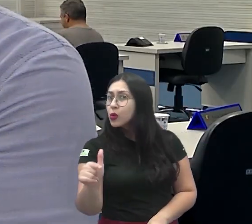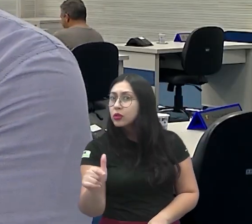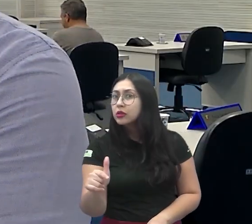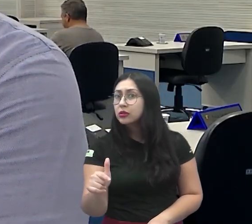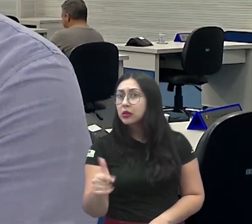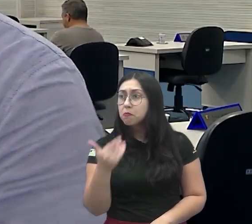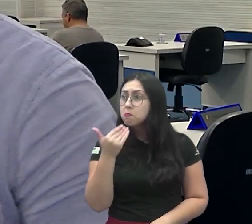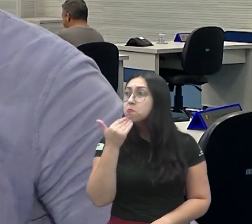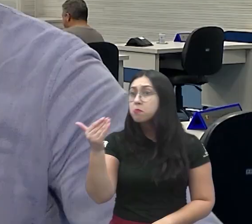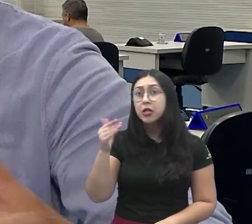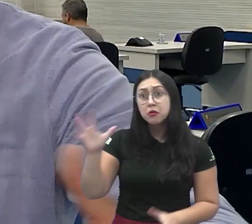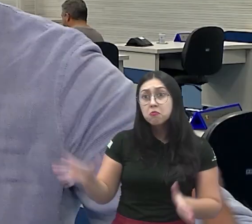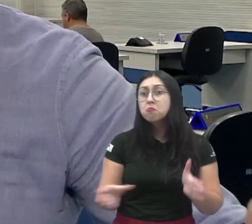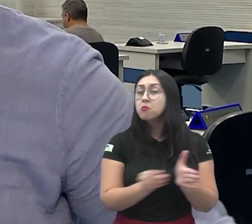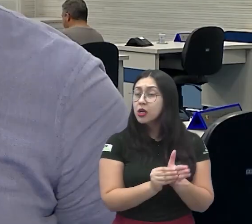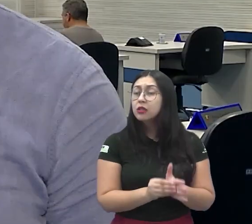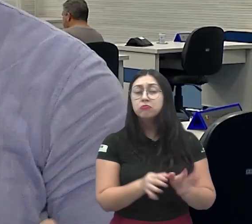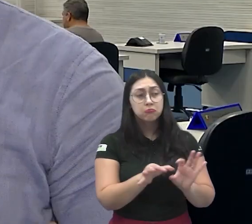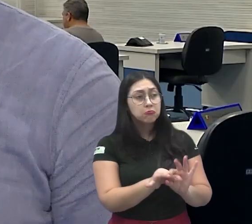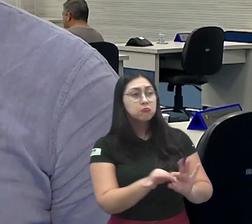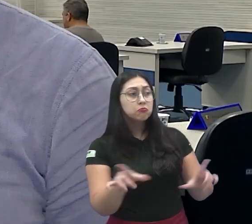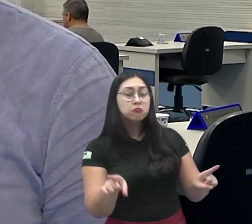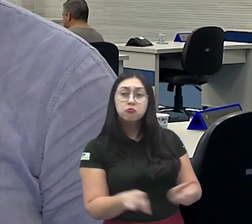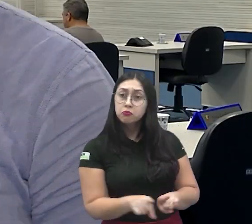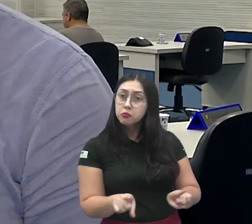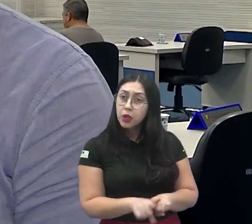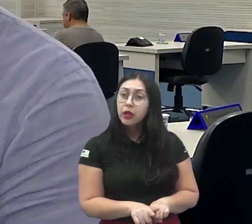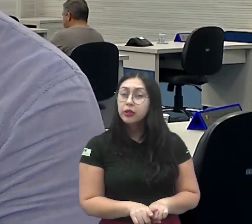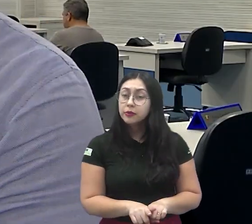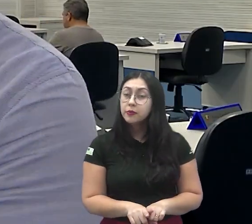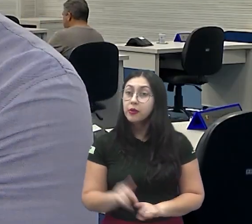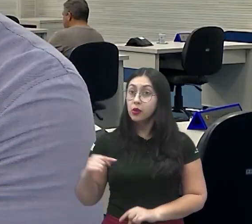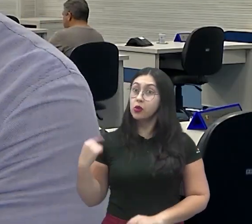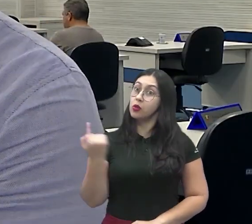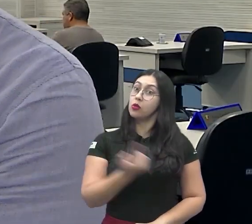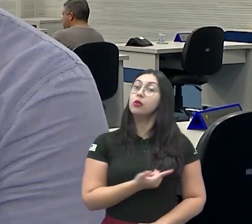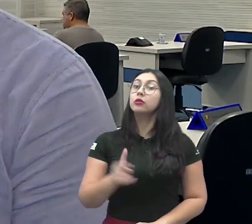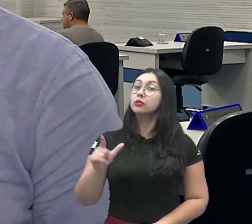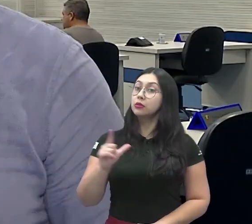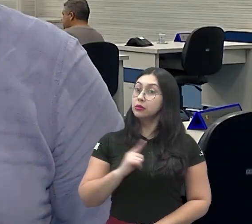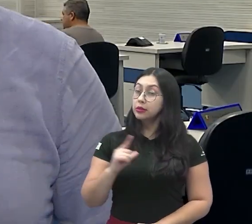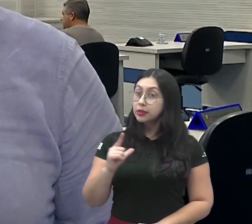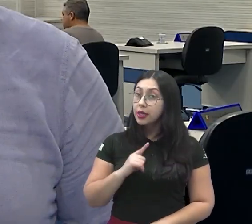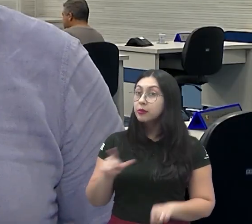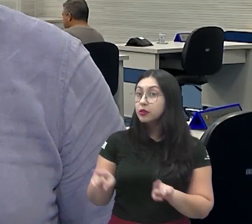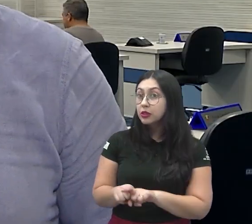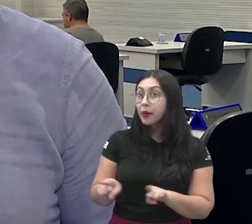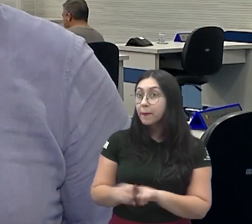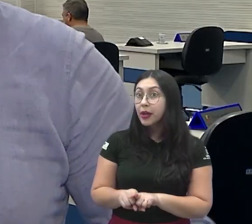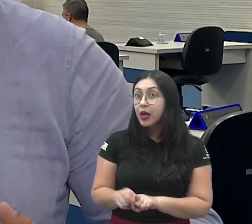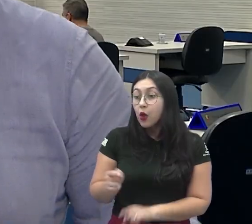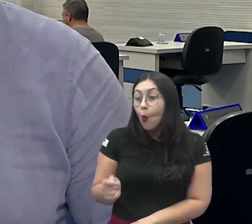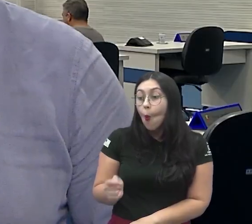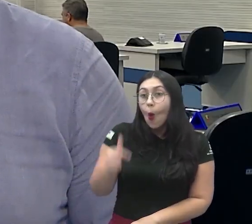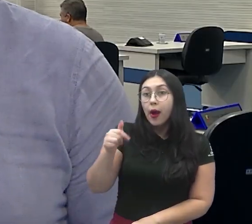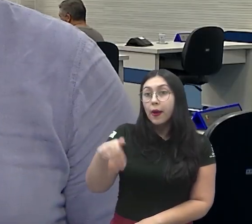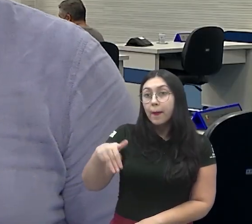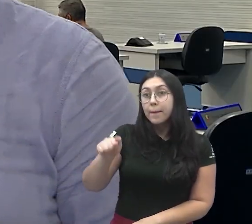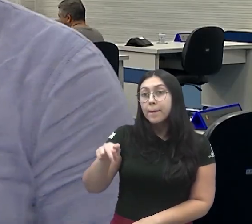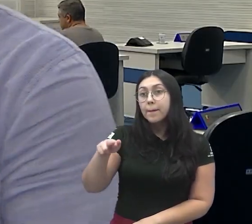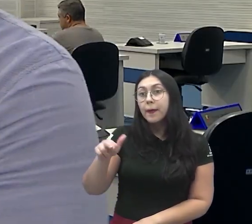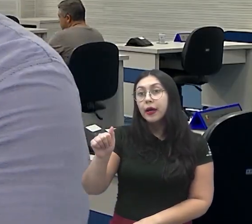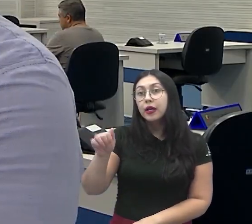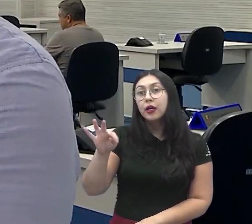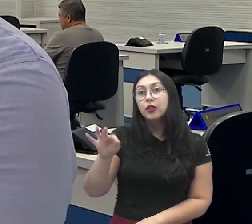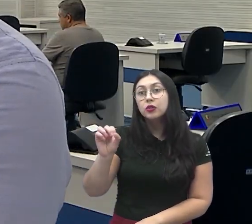as não oficializadas, né, que pedem para incluir dentro disso, dentro do cronograma. Nós temos aí meias